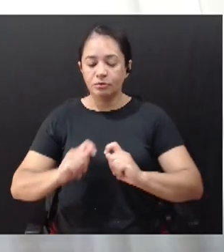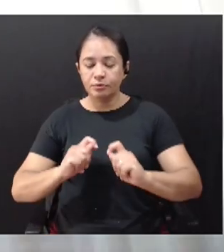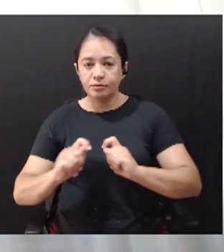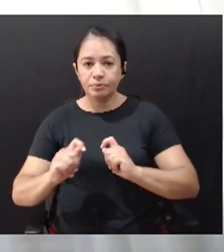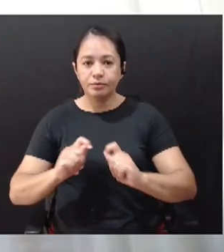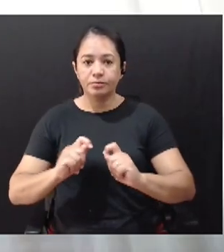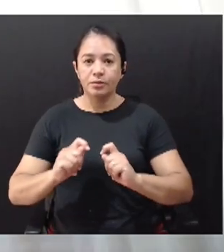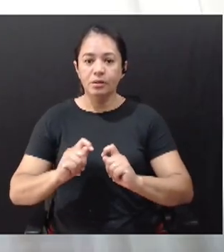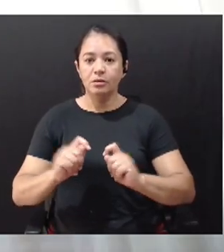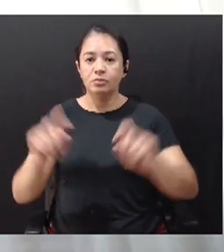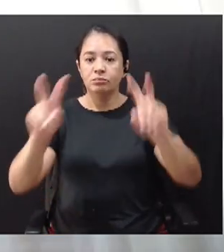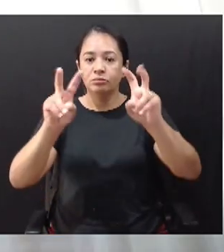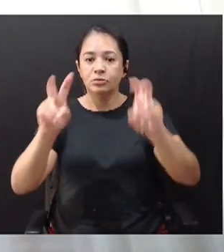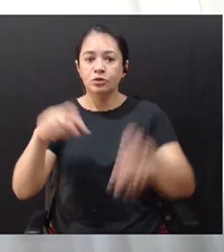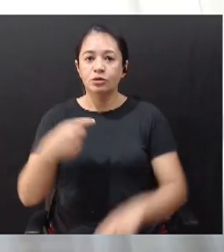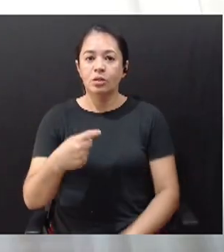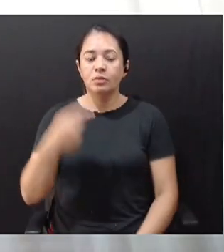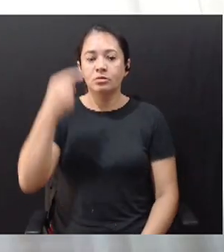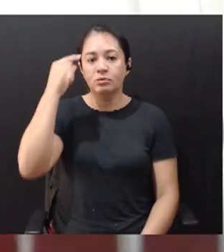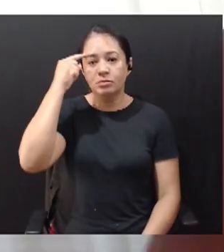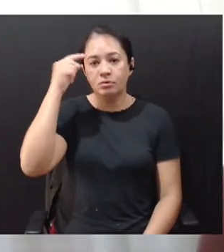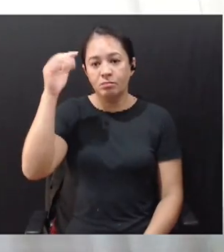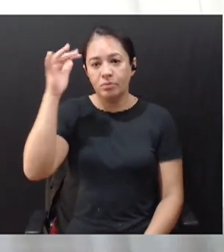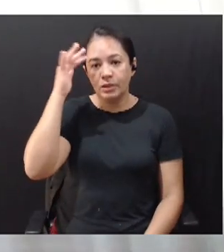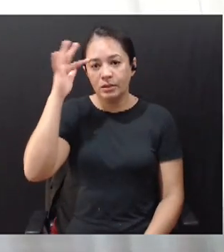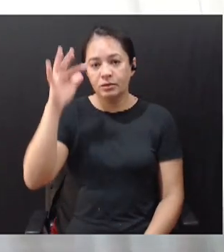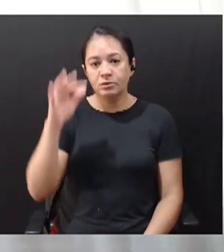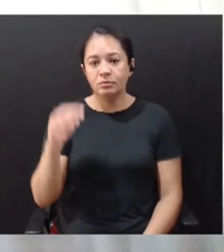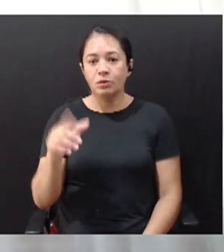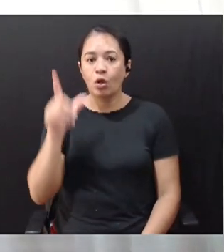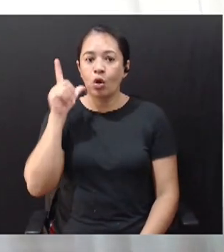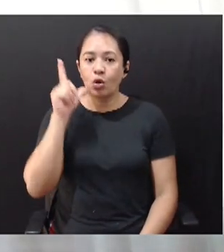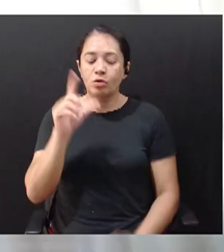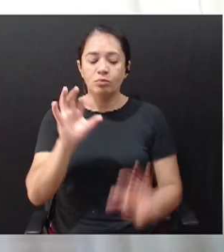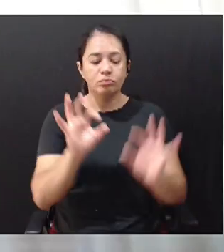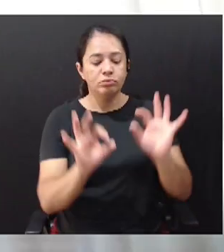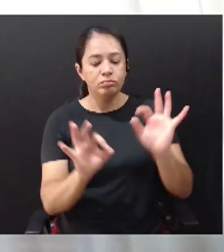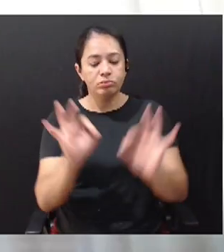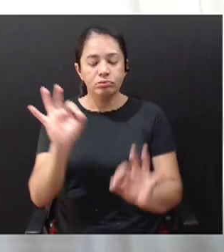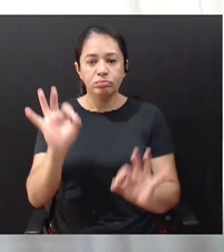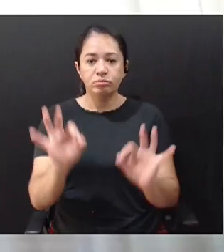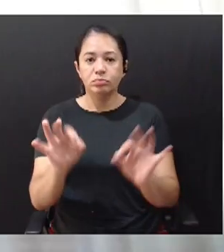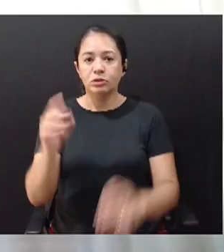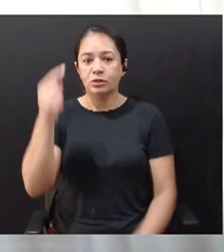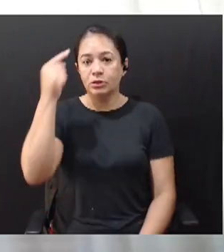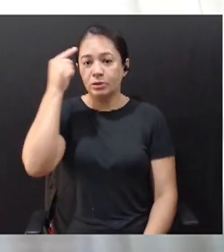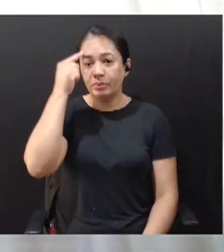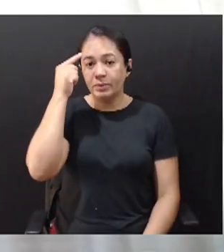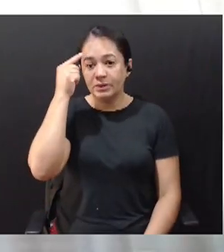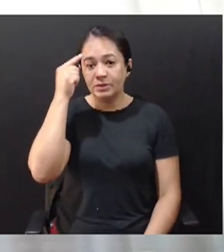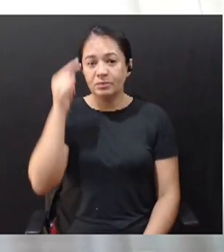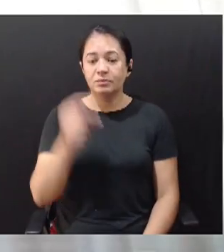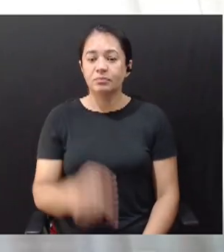nossos pensamentos, conseguimos organizar os pensamentos, né, conseguimos